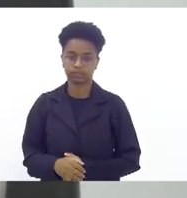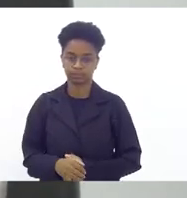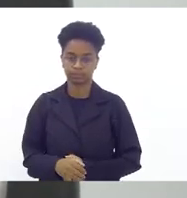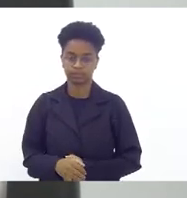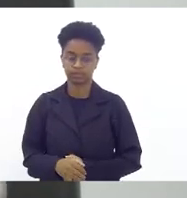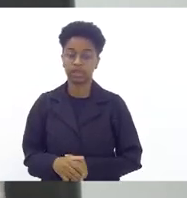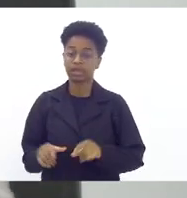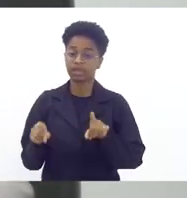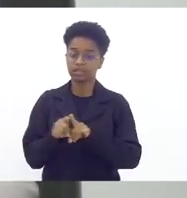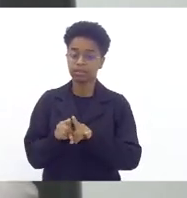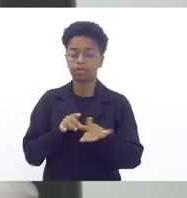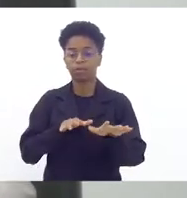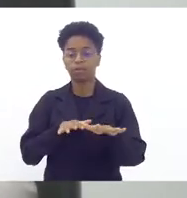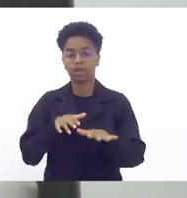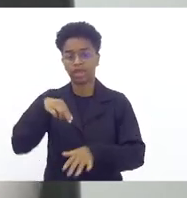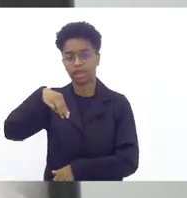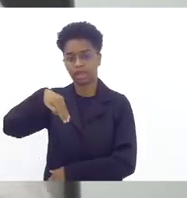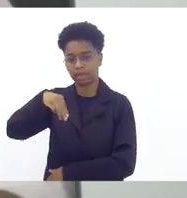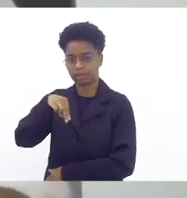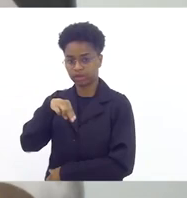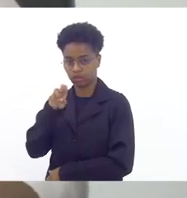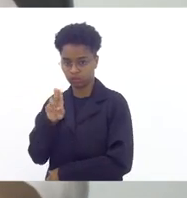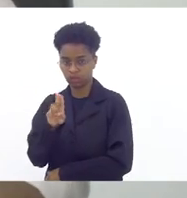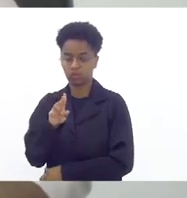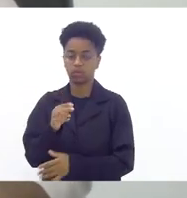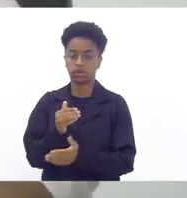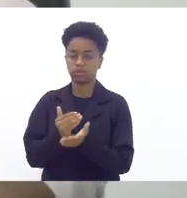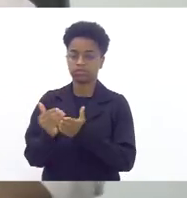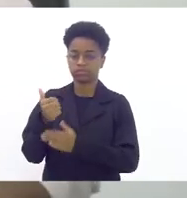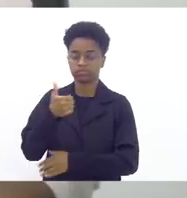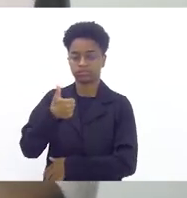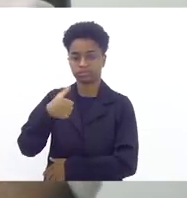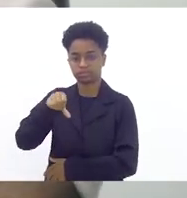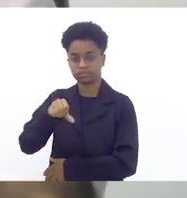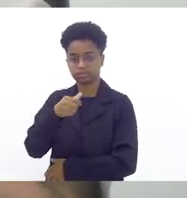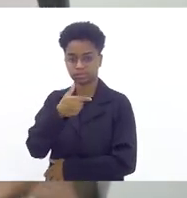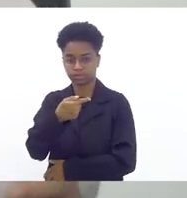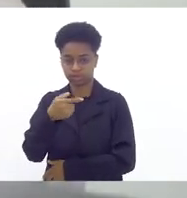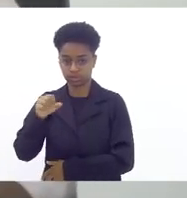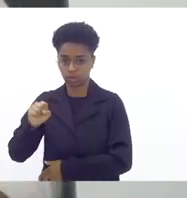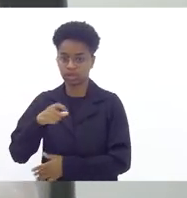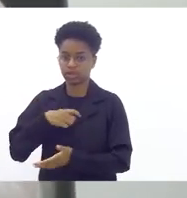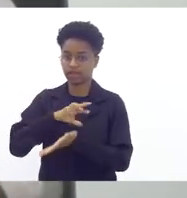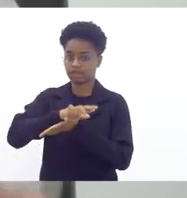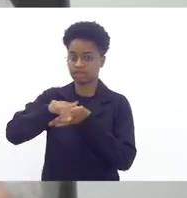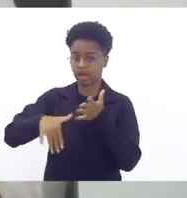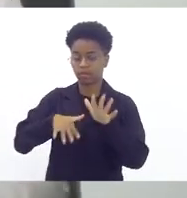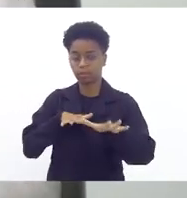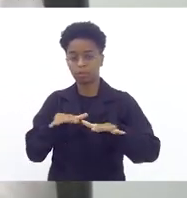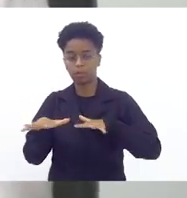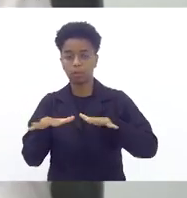e o Movimento Negro Unificado de 1978. É um conjunto de movimentos que vão